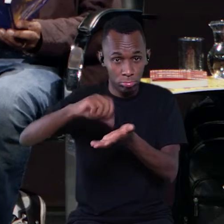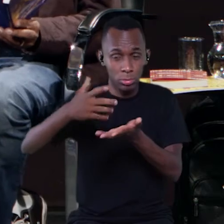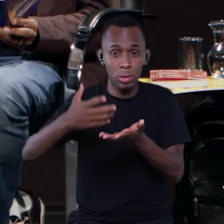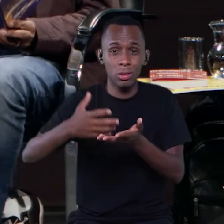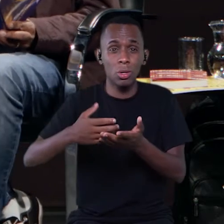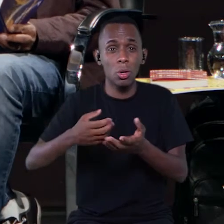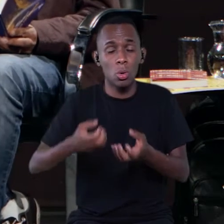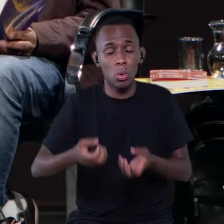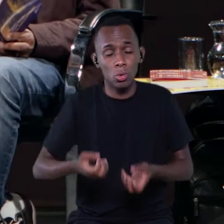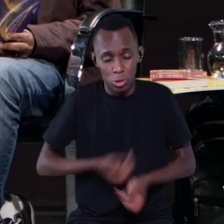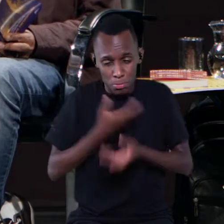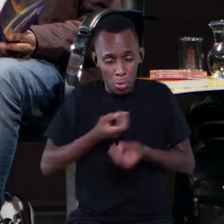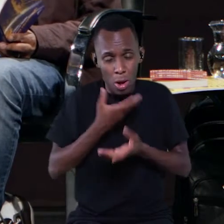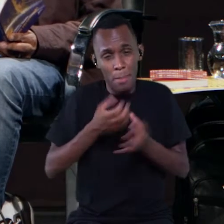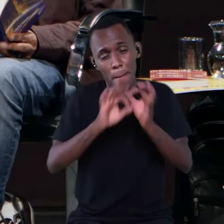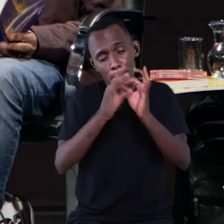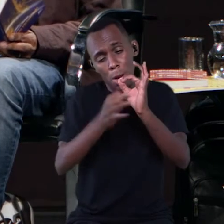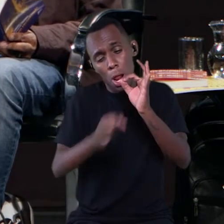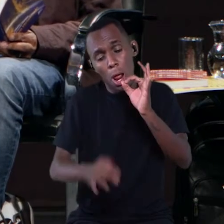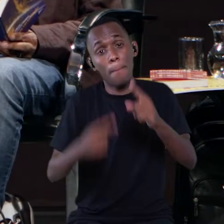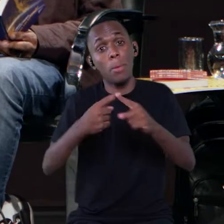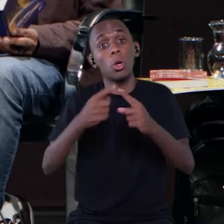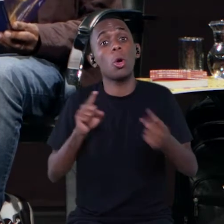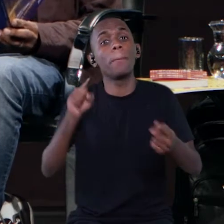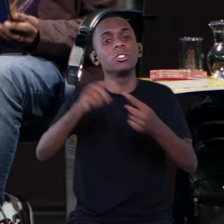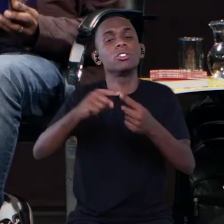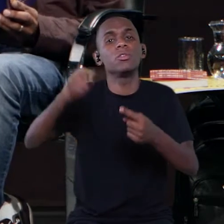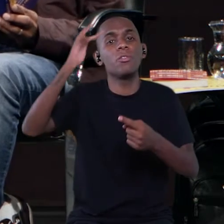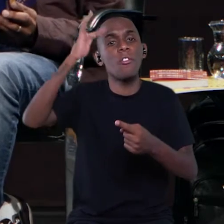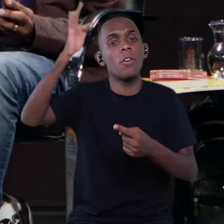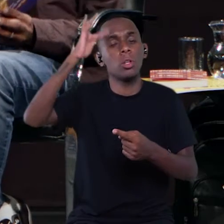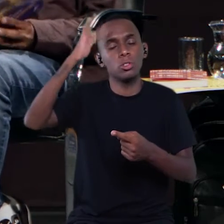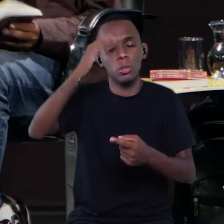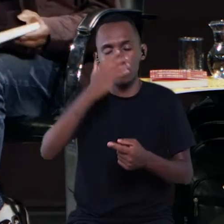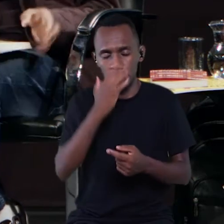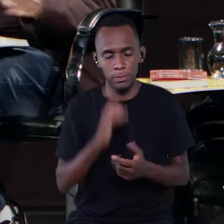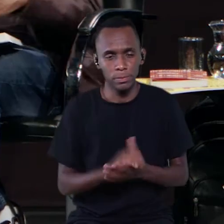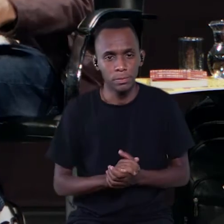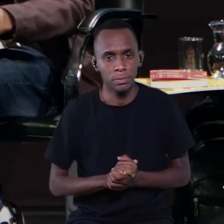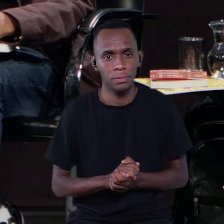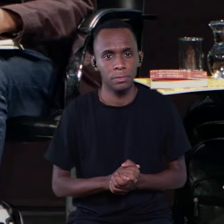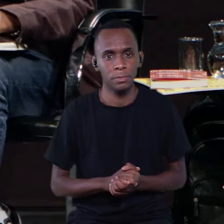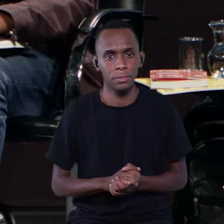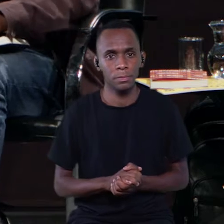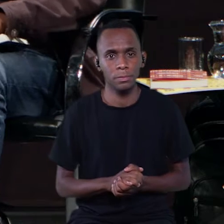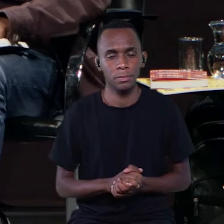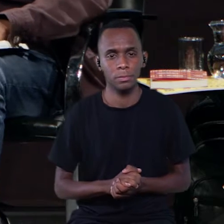poemas são longos porque eles são proposições filosóficas, né? De questões para serem pensadas.